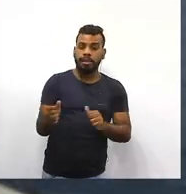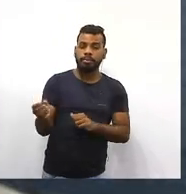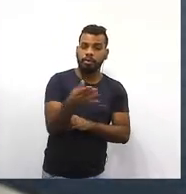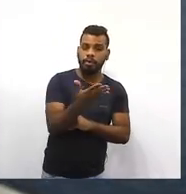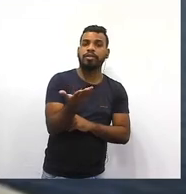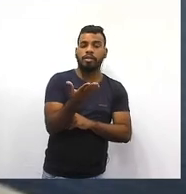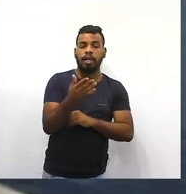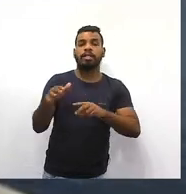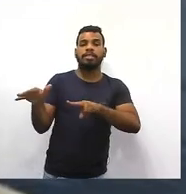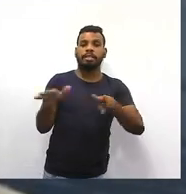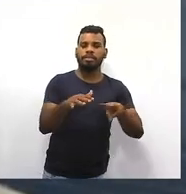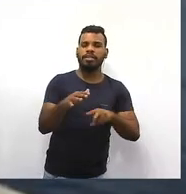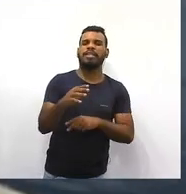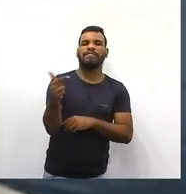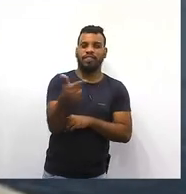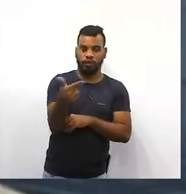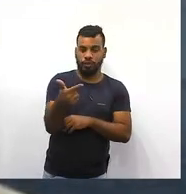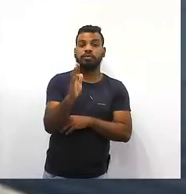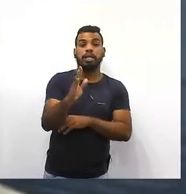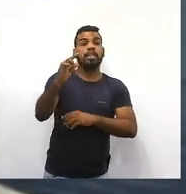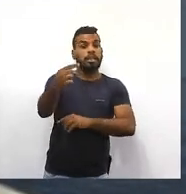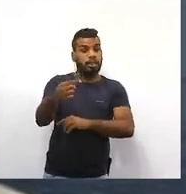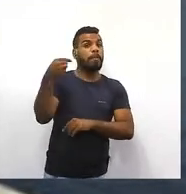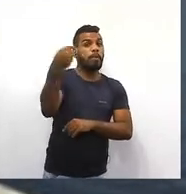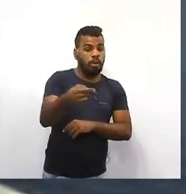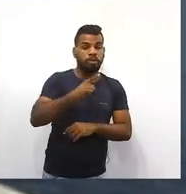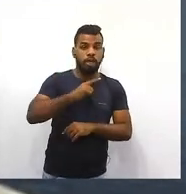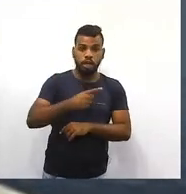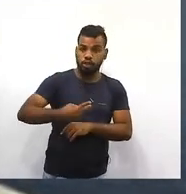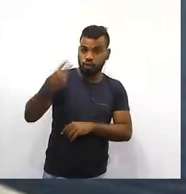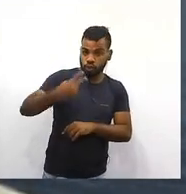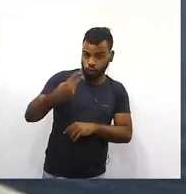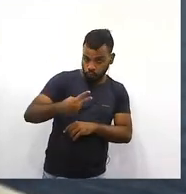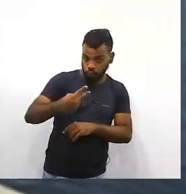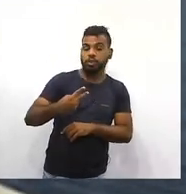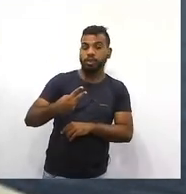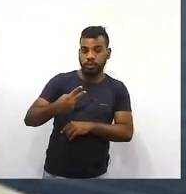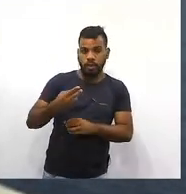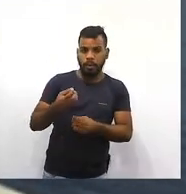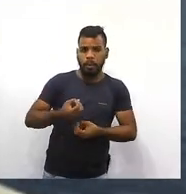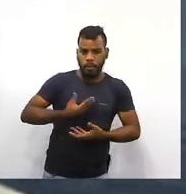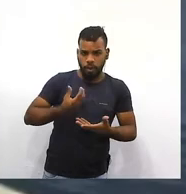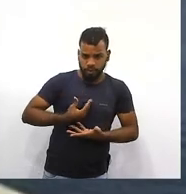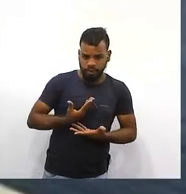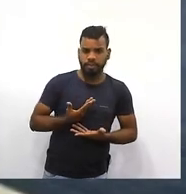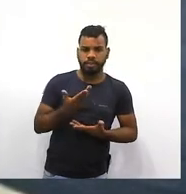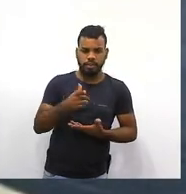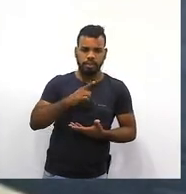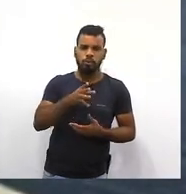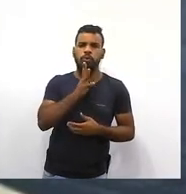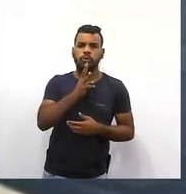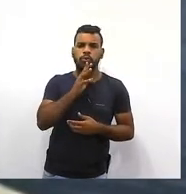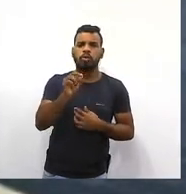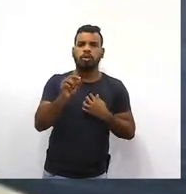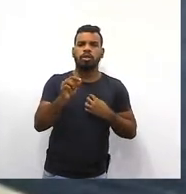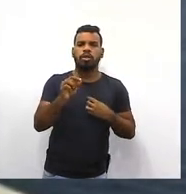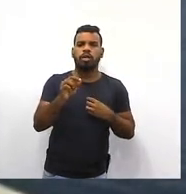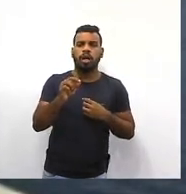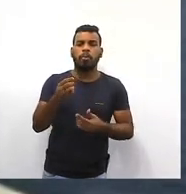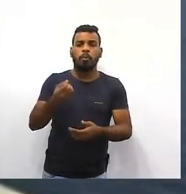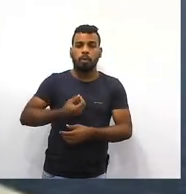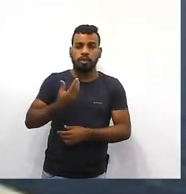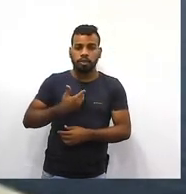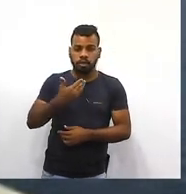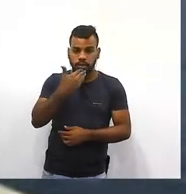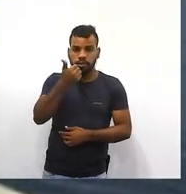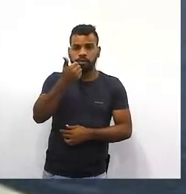de 22. Depois, nós tivemos a segunda geração na poesia, né, conhecida como a poesia do amadurecimento.